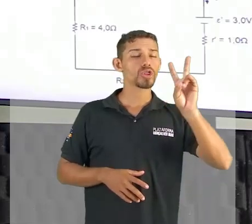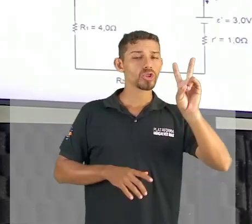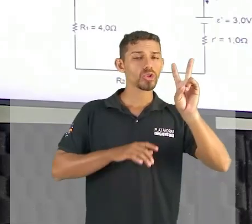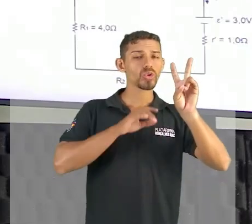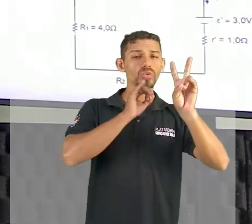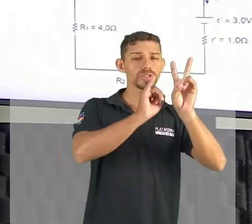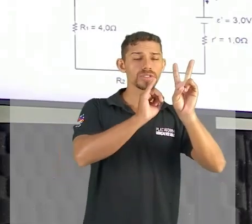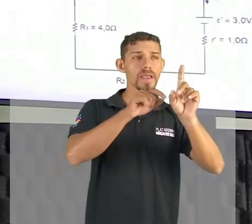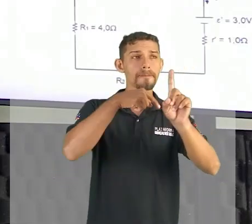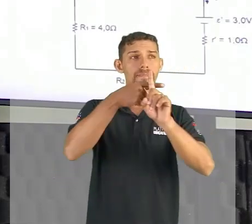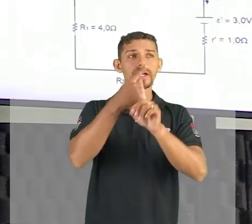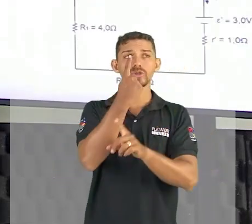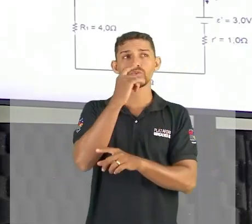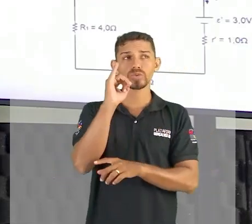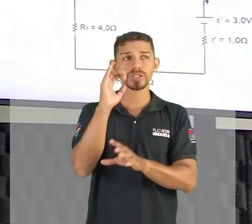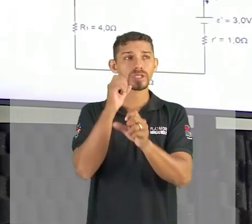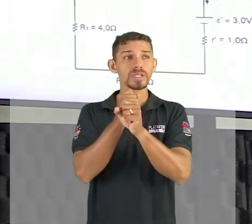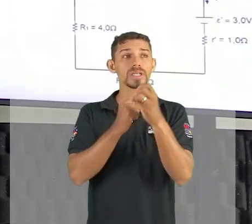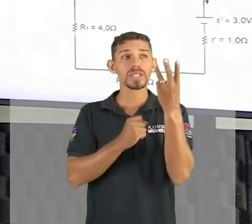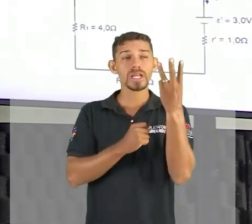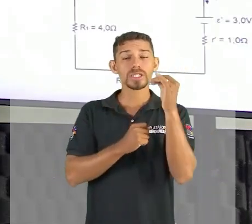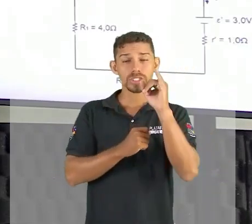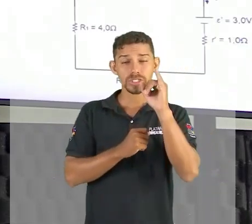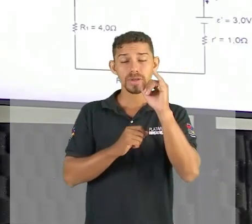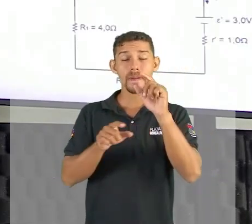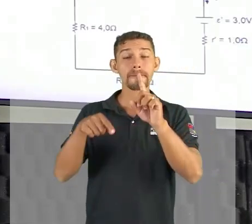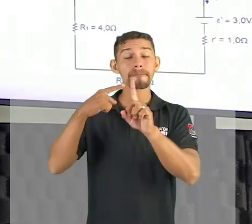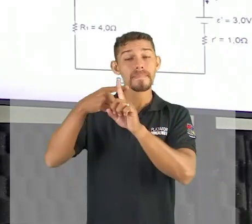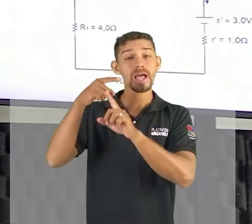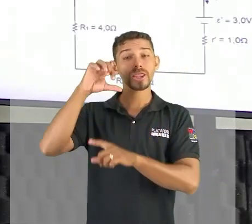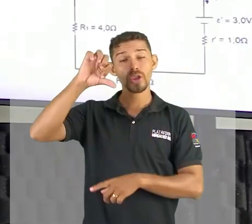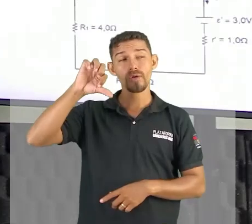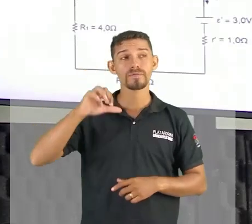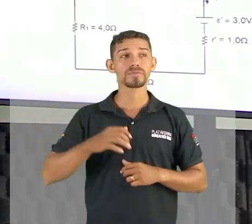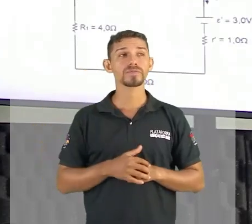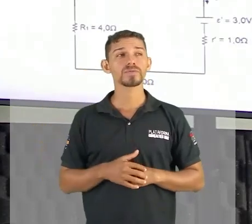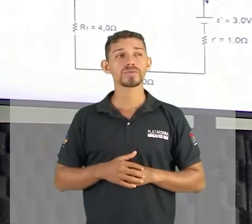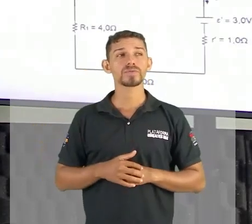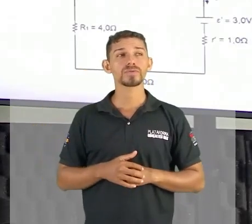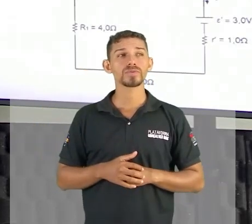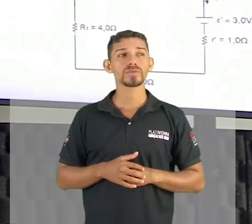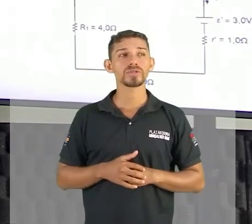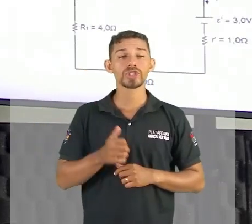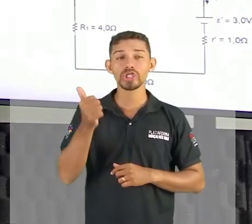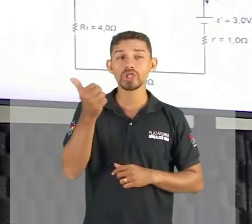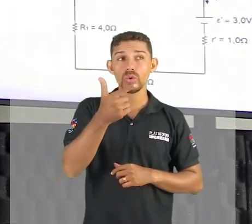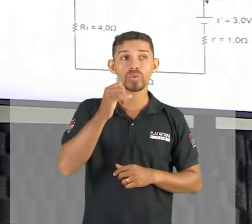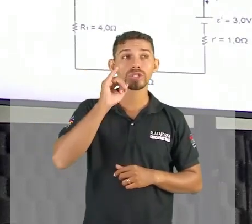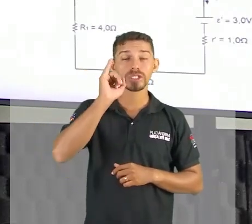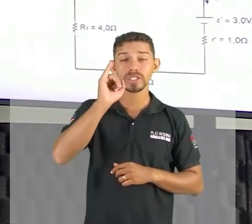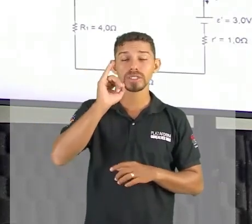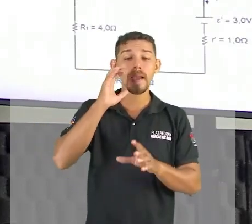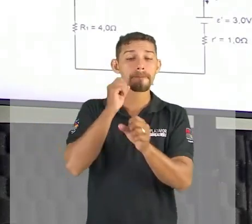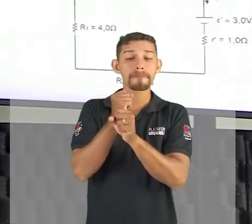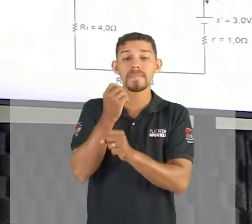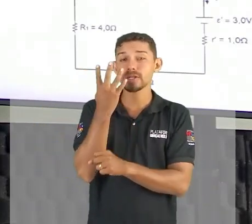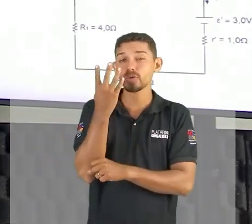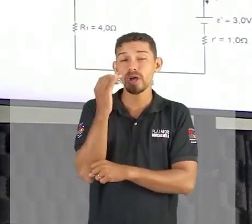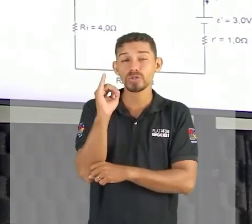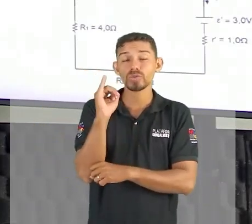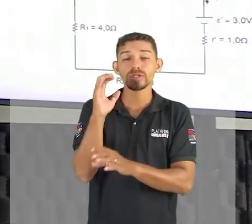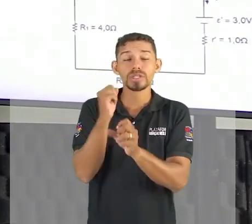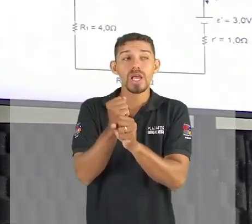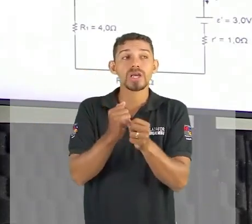+ 1i dá 3i + 9 I dá 12i + 4i